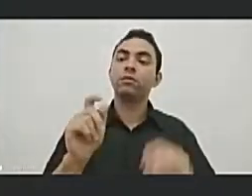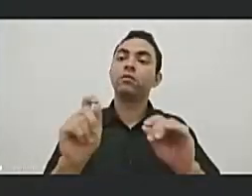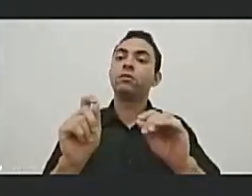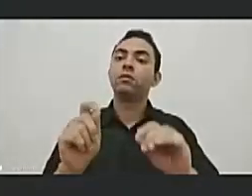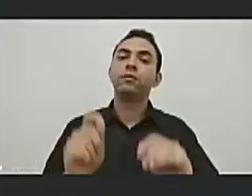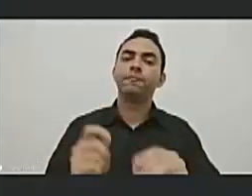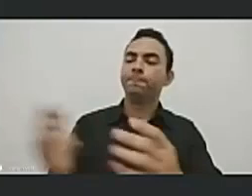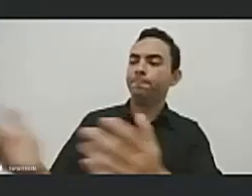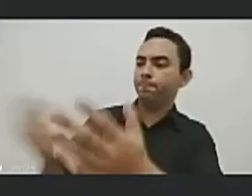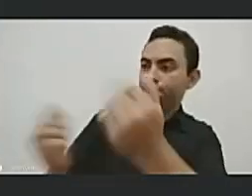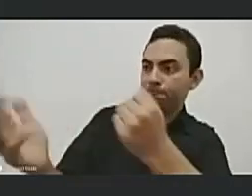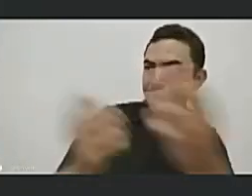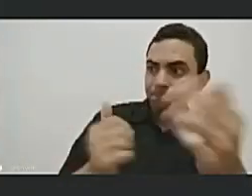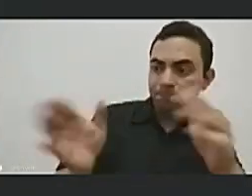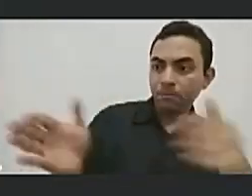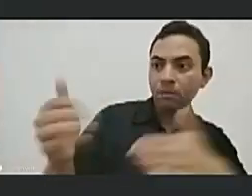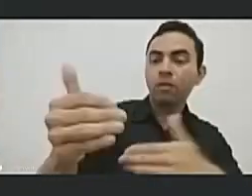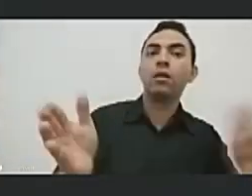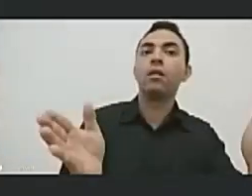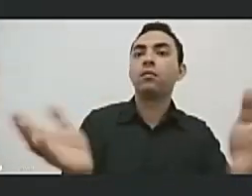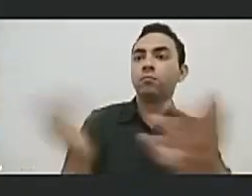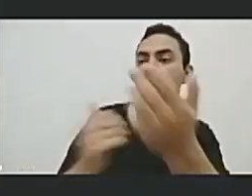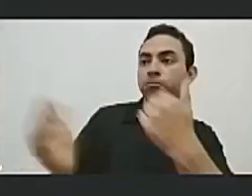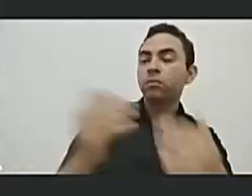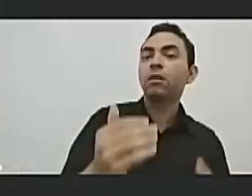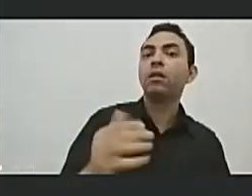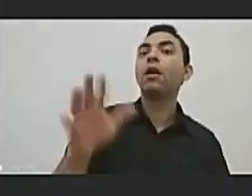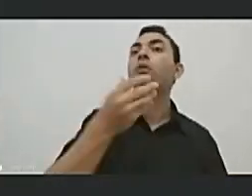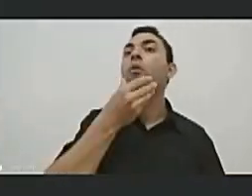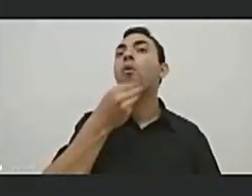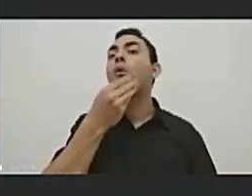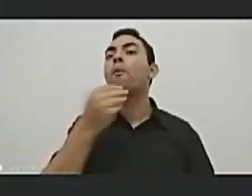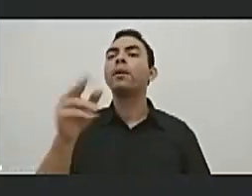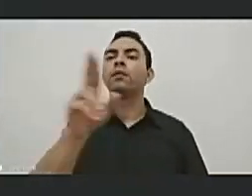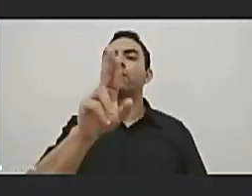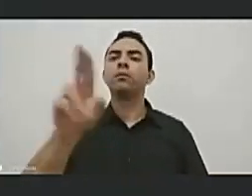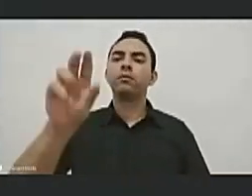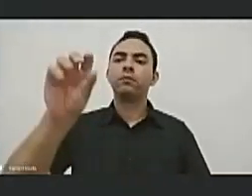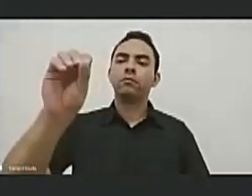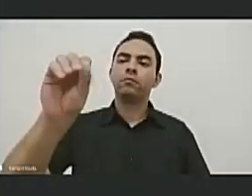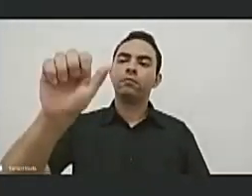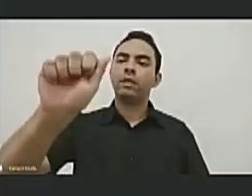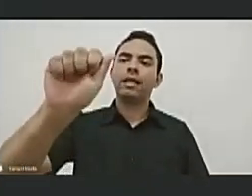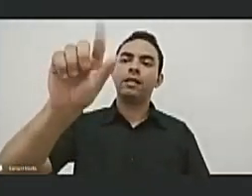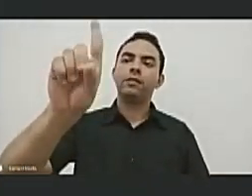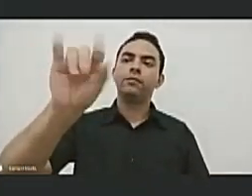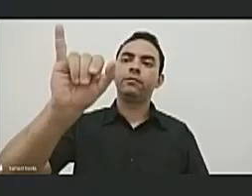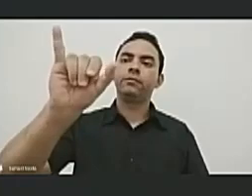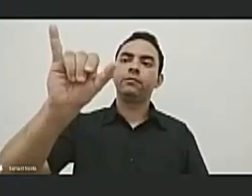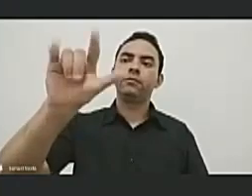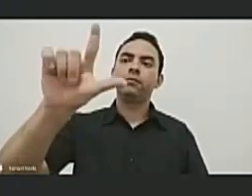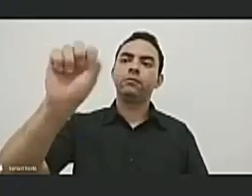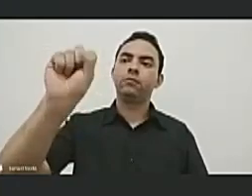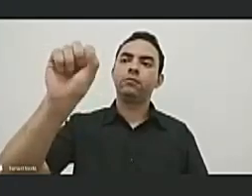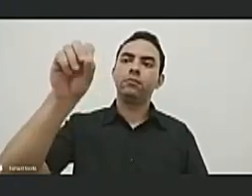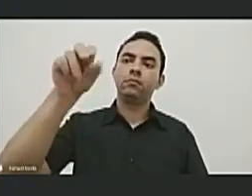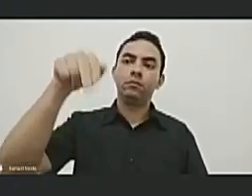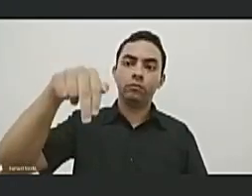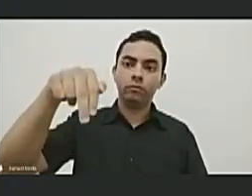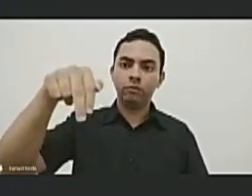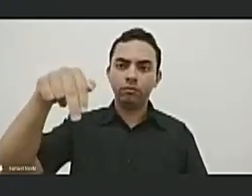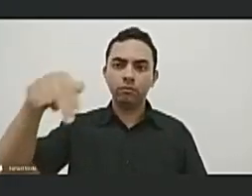L passa com seu carro e começa a filmar ação nos encaminhamos até ele e perguntamos o porqu